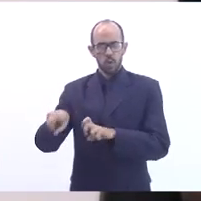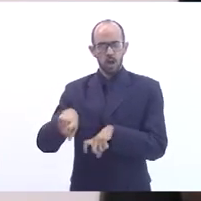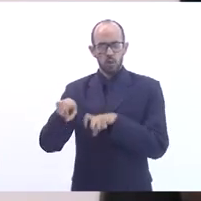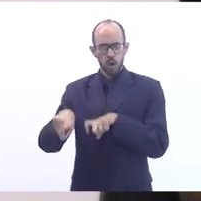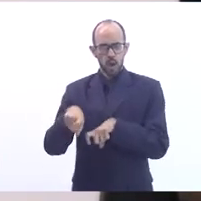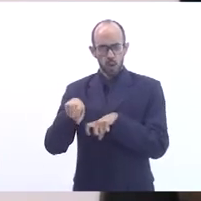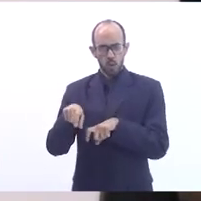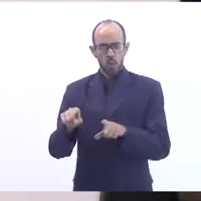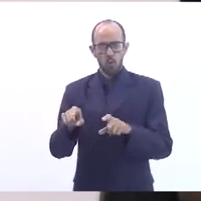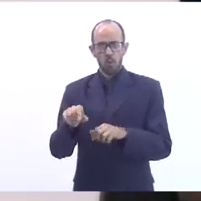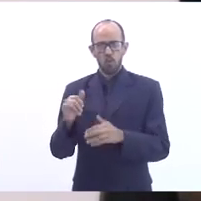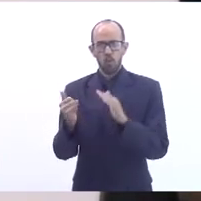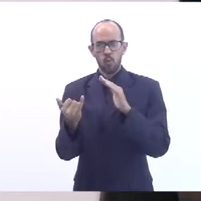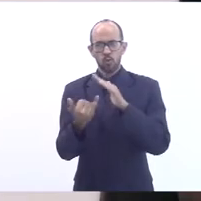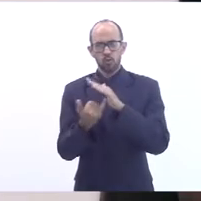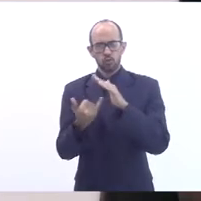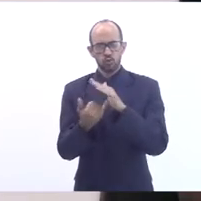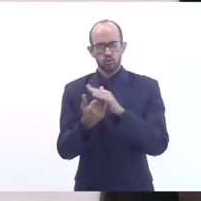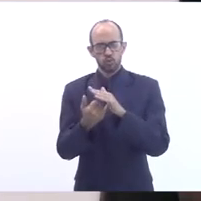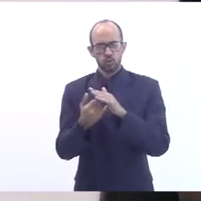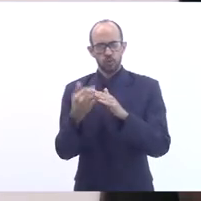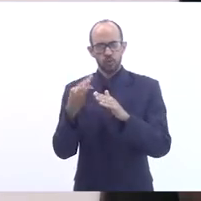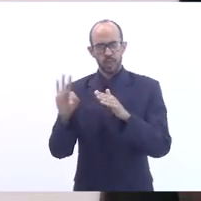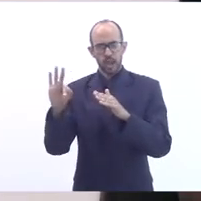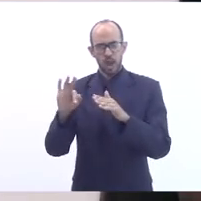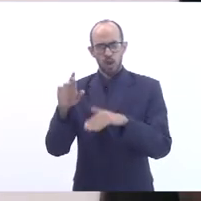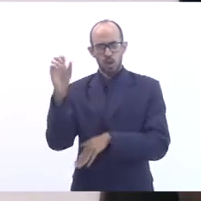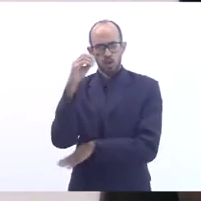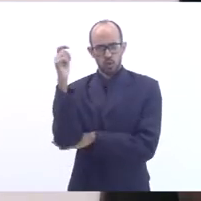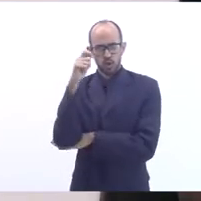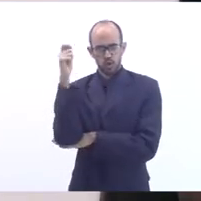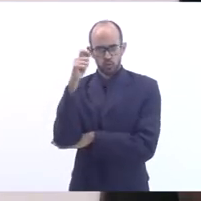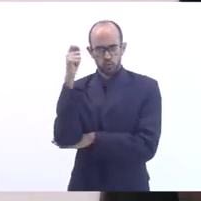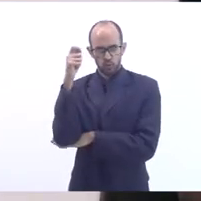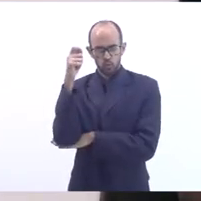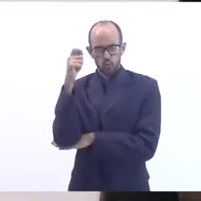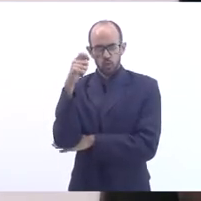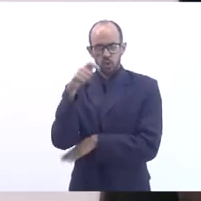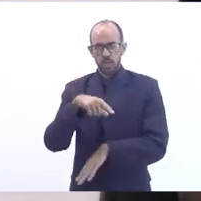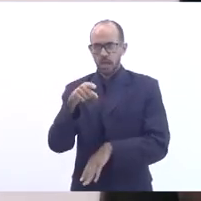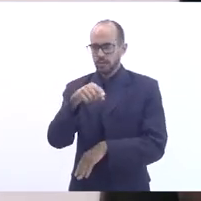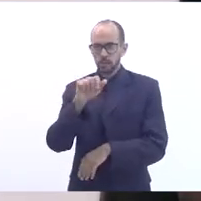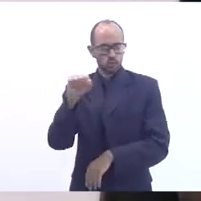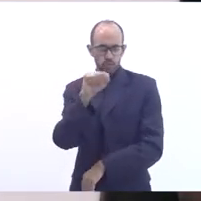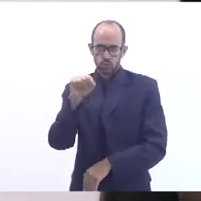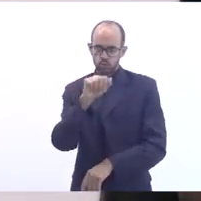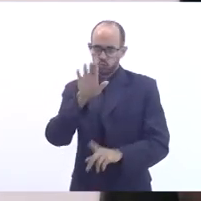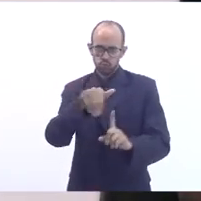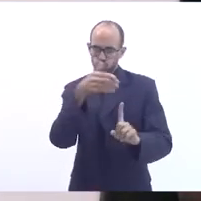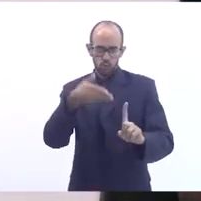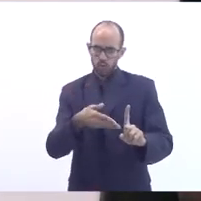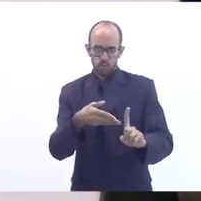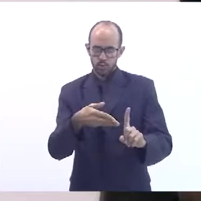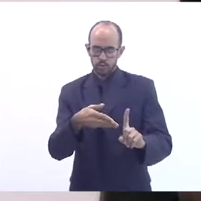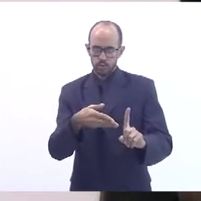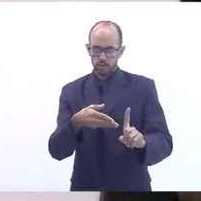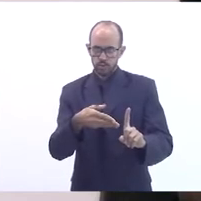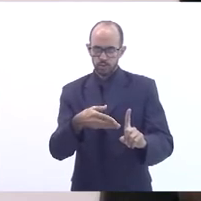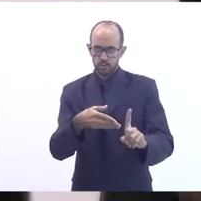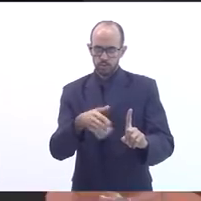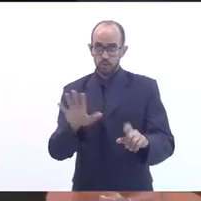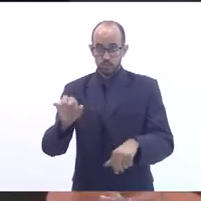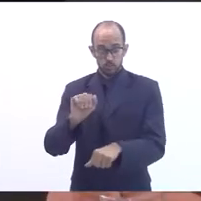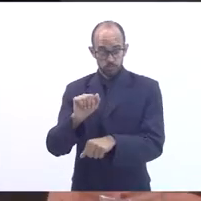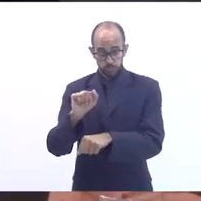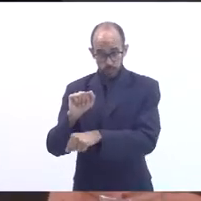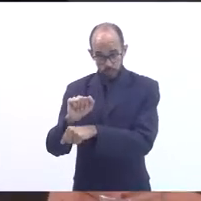é o Federal do Rio Grande do Sul e as associações elas são elas não são reconhecidas que fique produtos